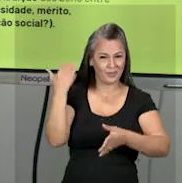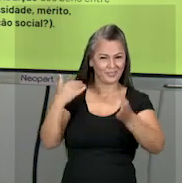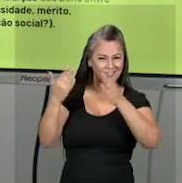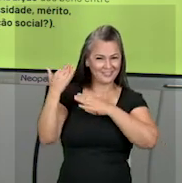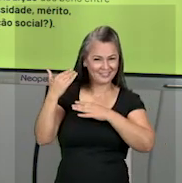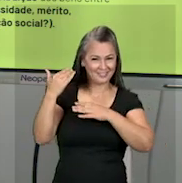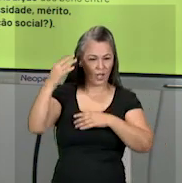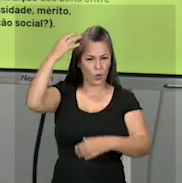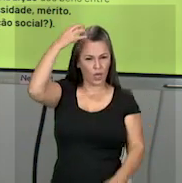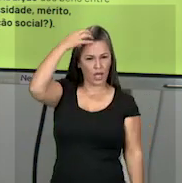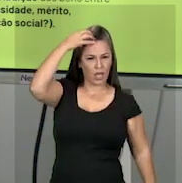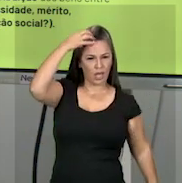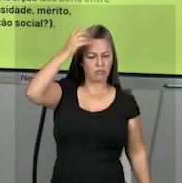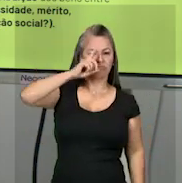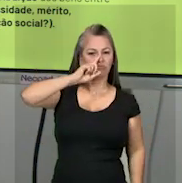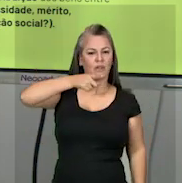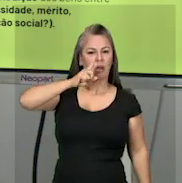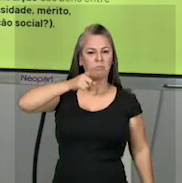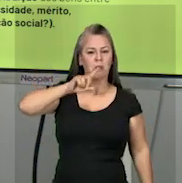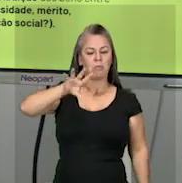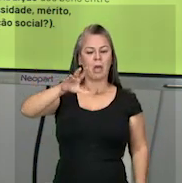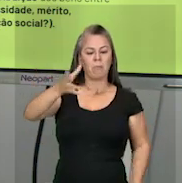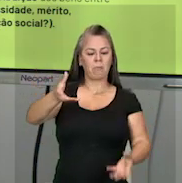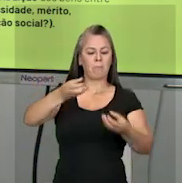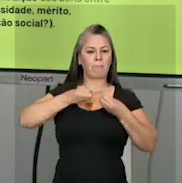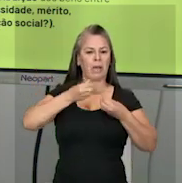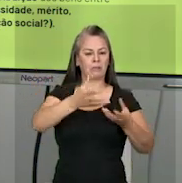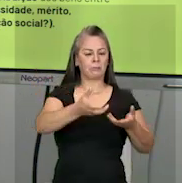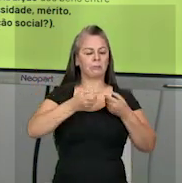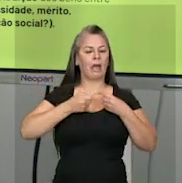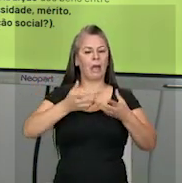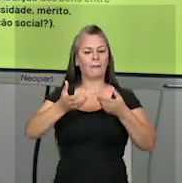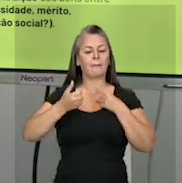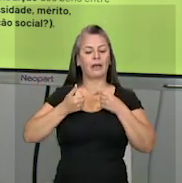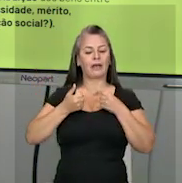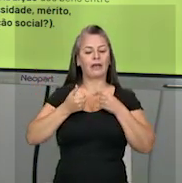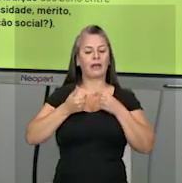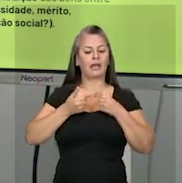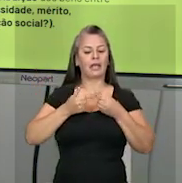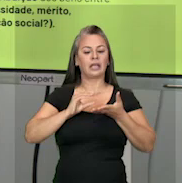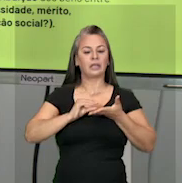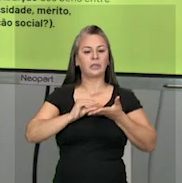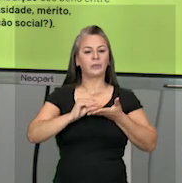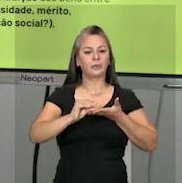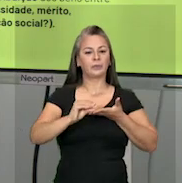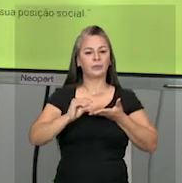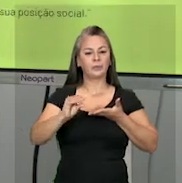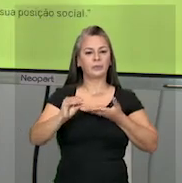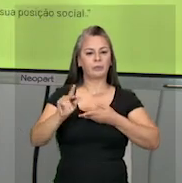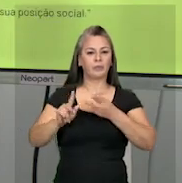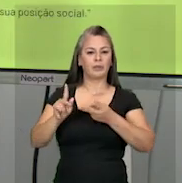A nobreza recebia tudo, os outros não recebiam quase nada, né? Por exemplo.